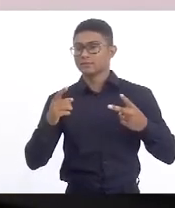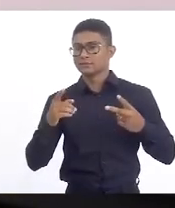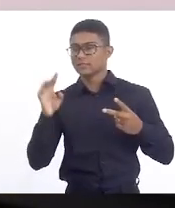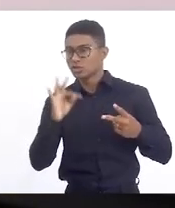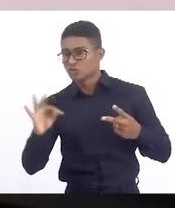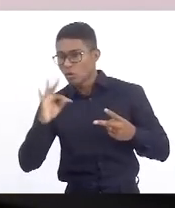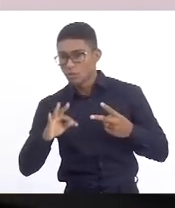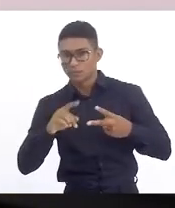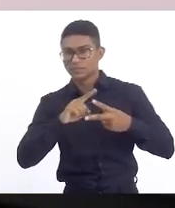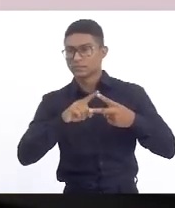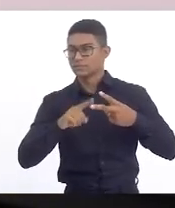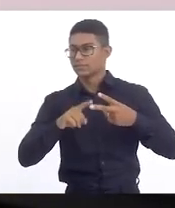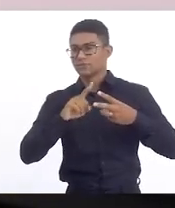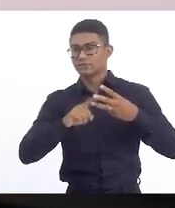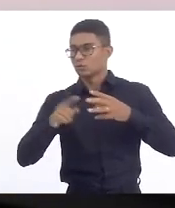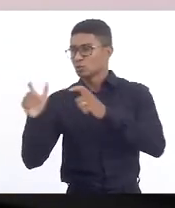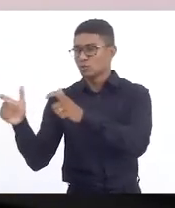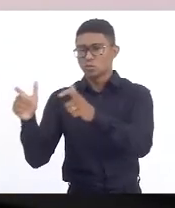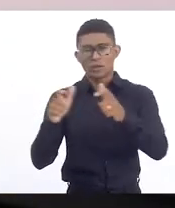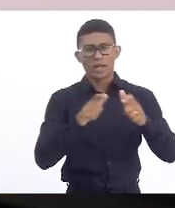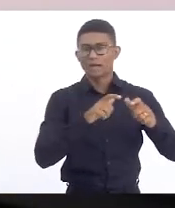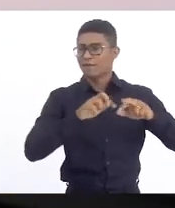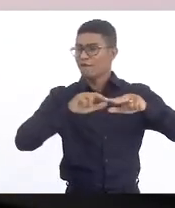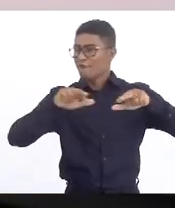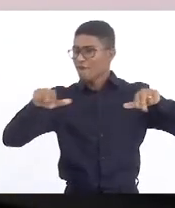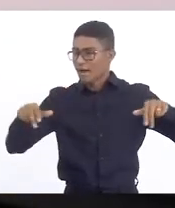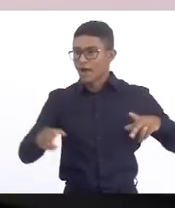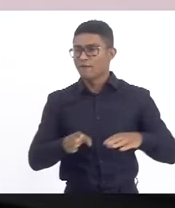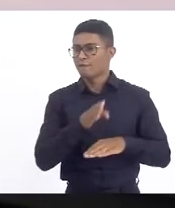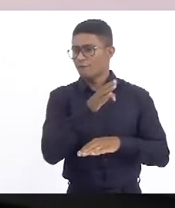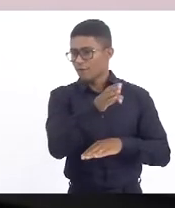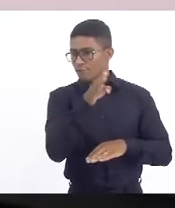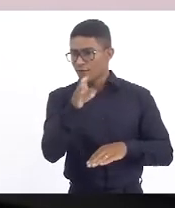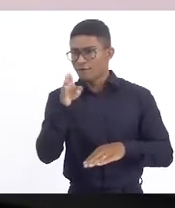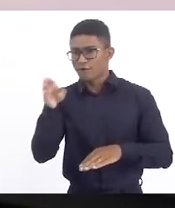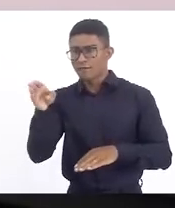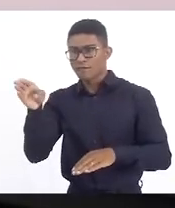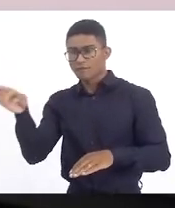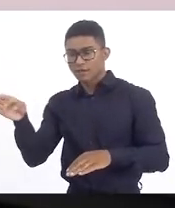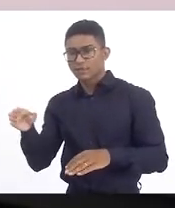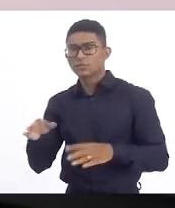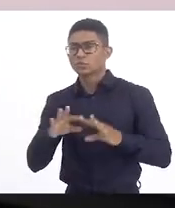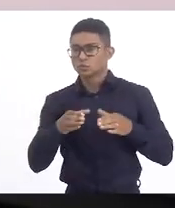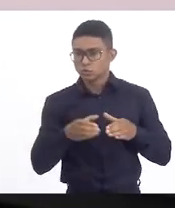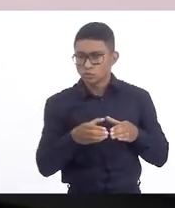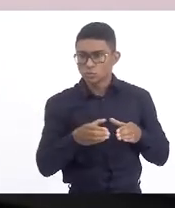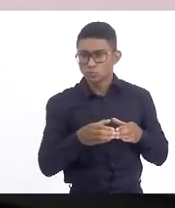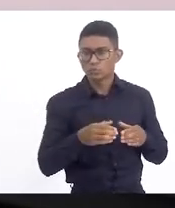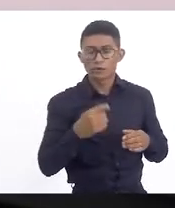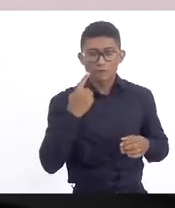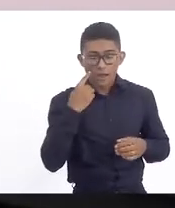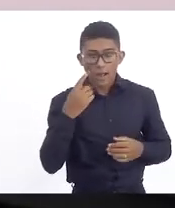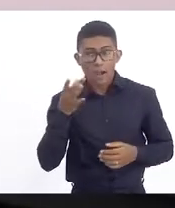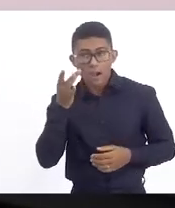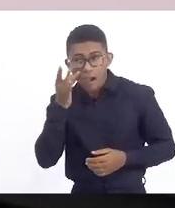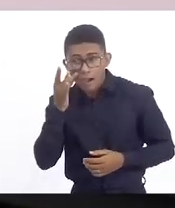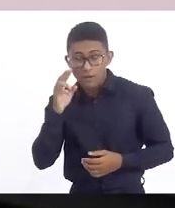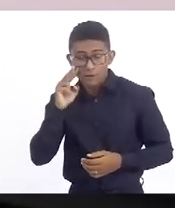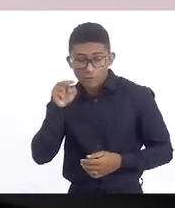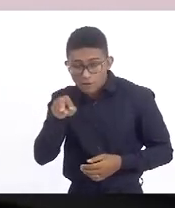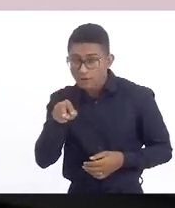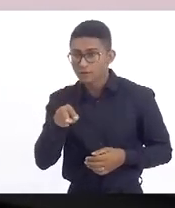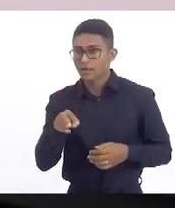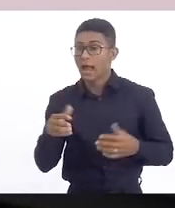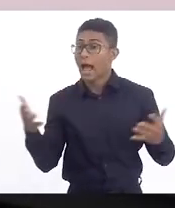para o órgão do Estado e nós precisamos modernizar esse sistema. Então, nós estamos aproveitando a oportunidade de discutir tecnologias, discutir